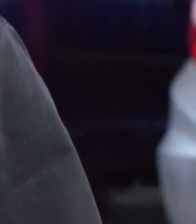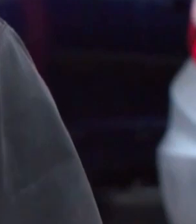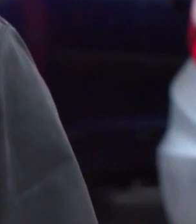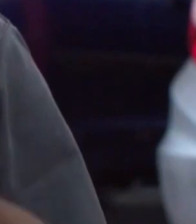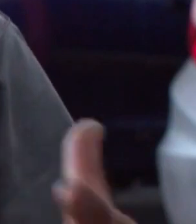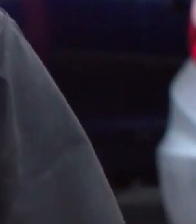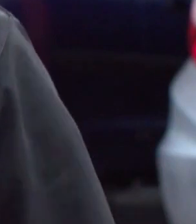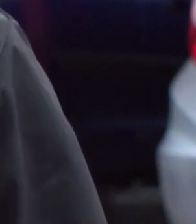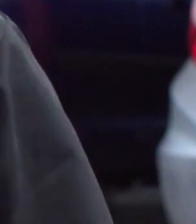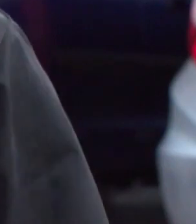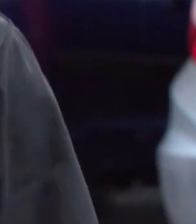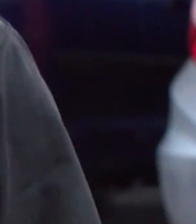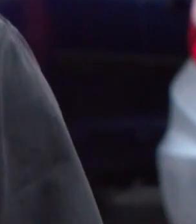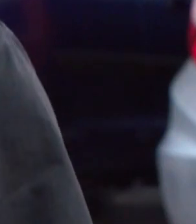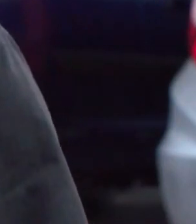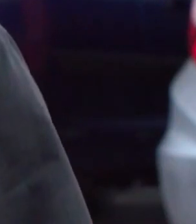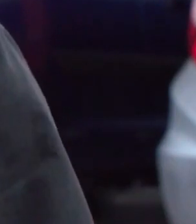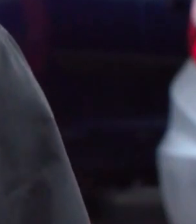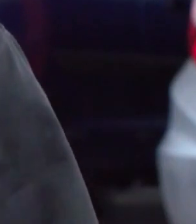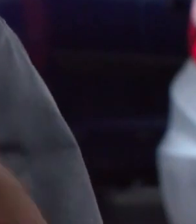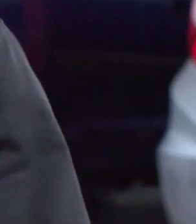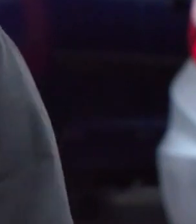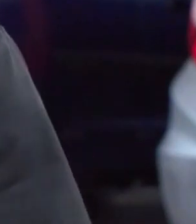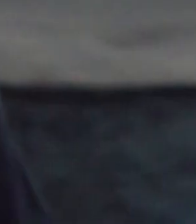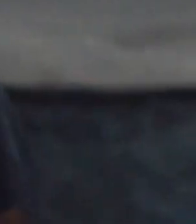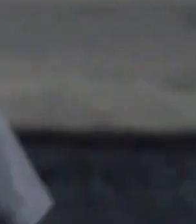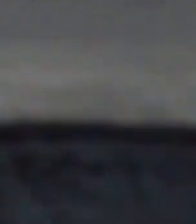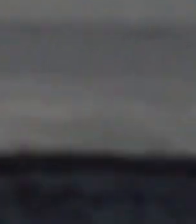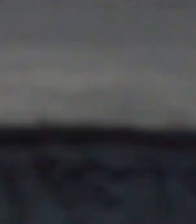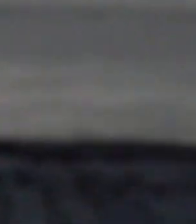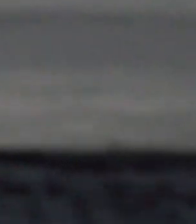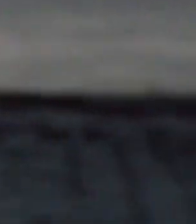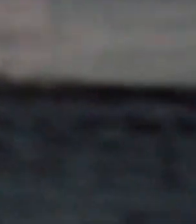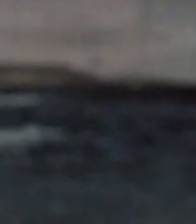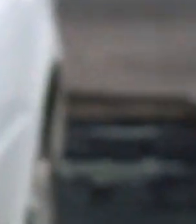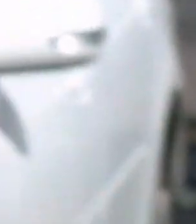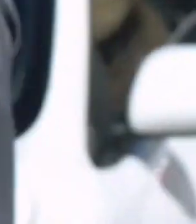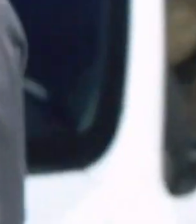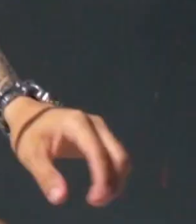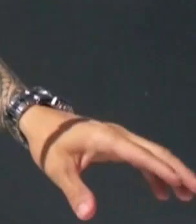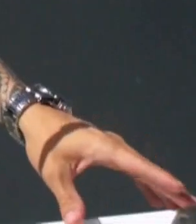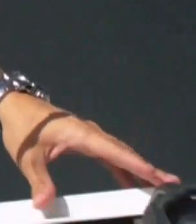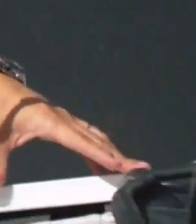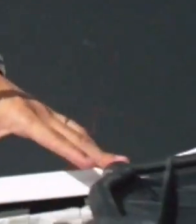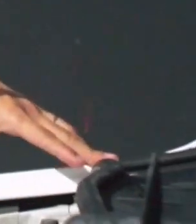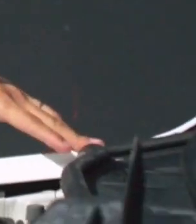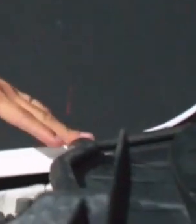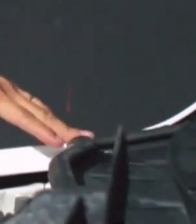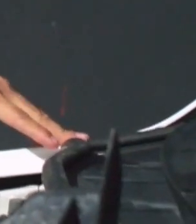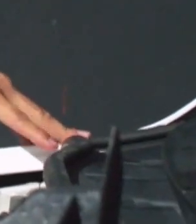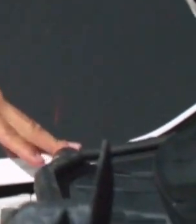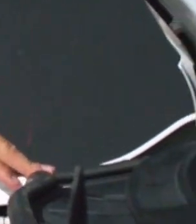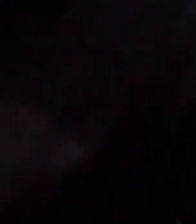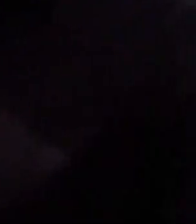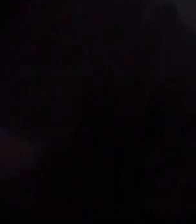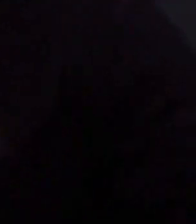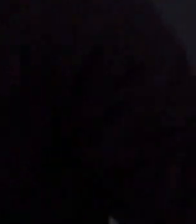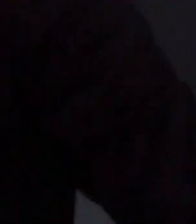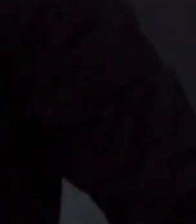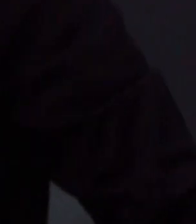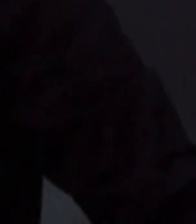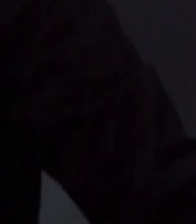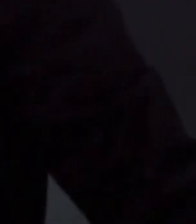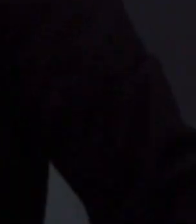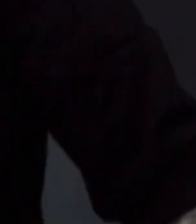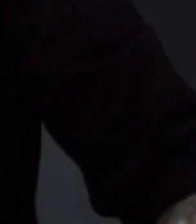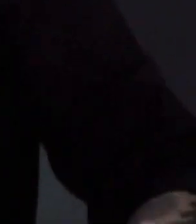de melhorar foi que me fez procurar mais conhecimento. Eu acreditei no meu sonho e estou vendo ele se realizando. Estou